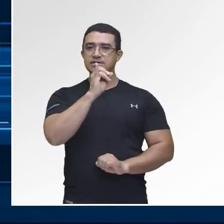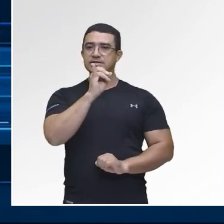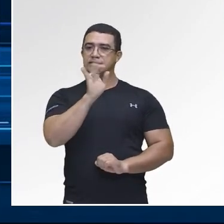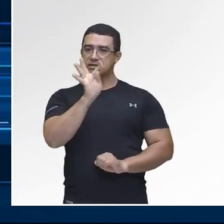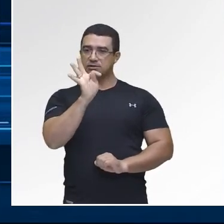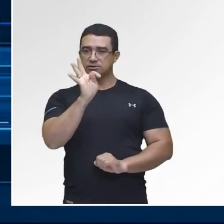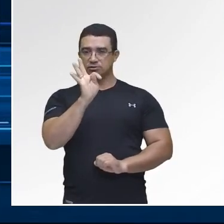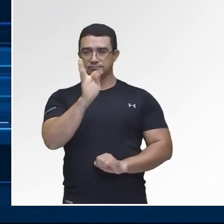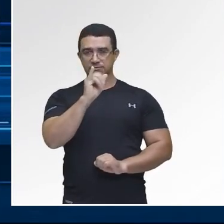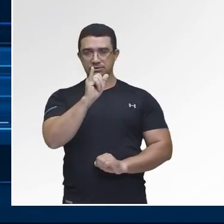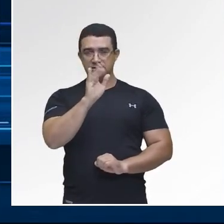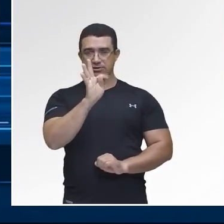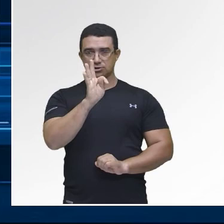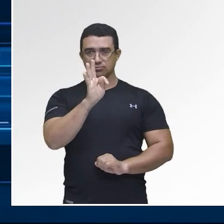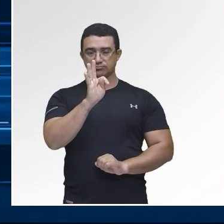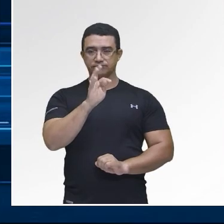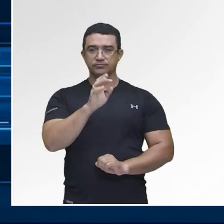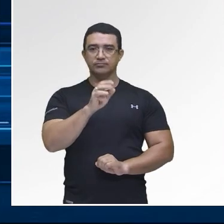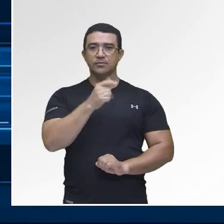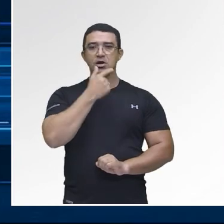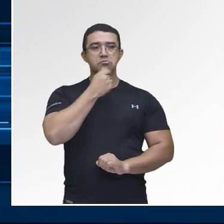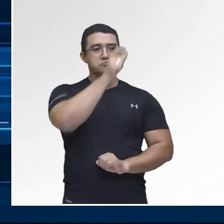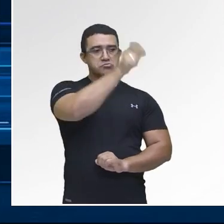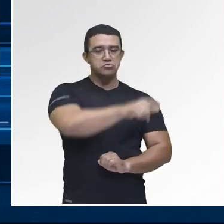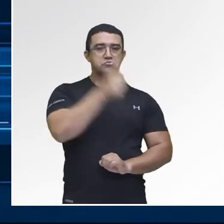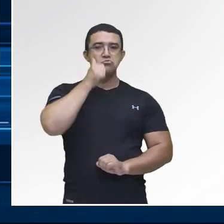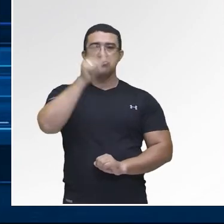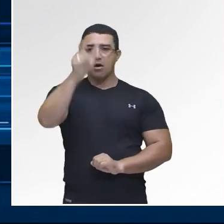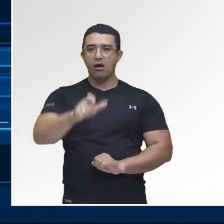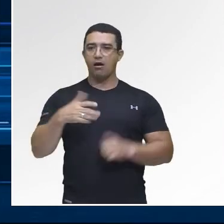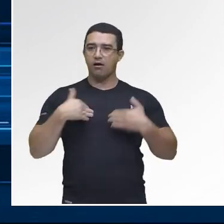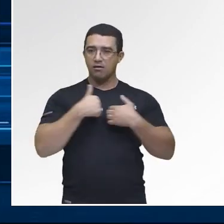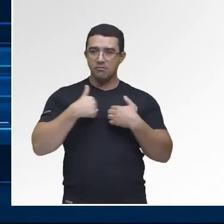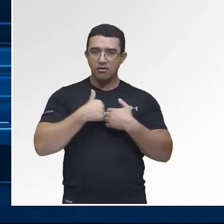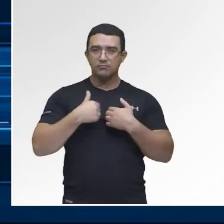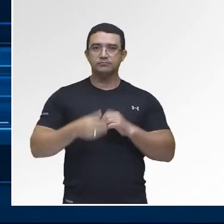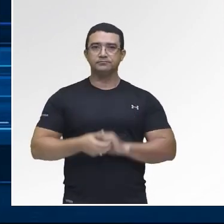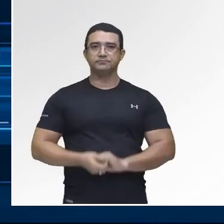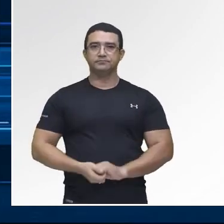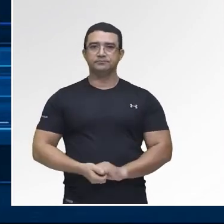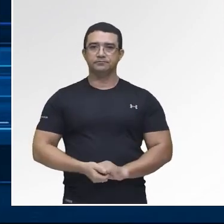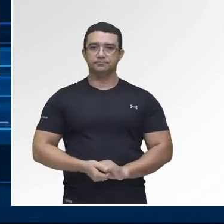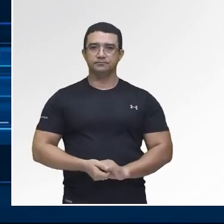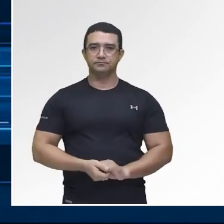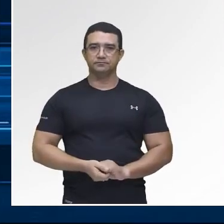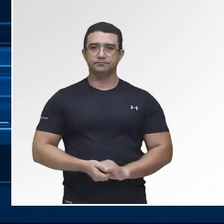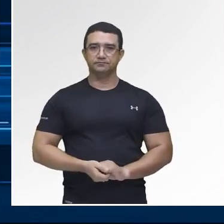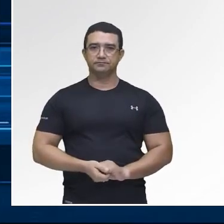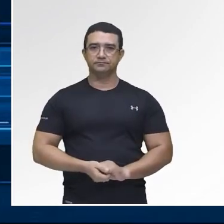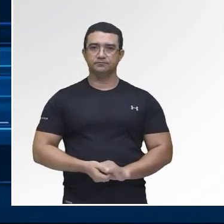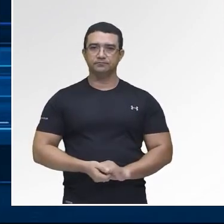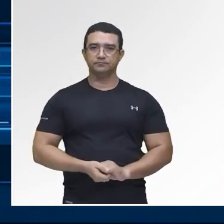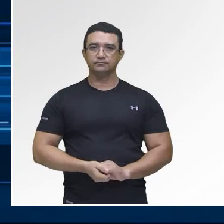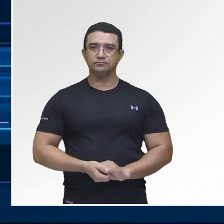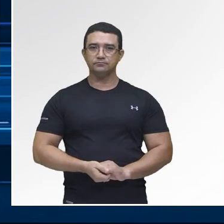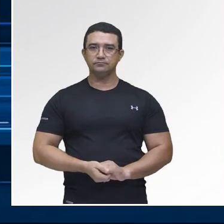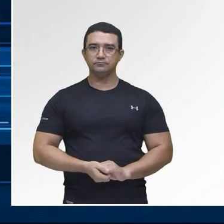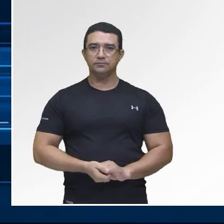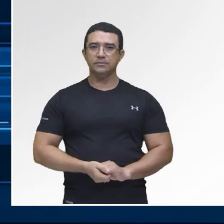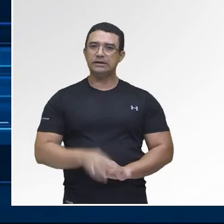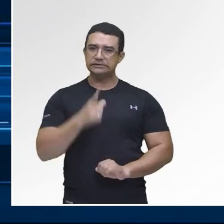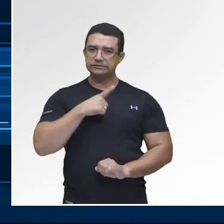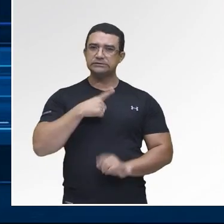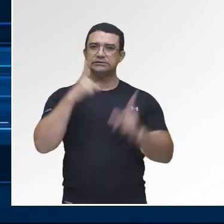e objetos e animais também. It has been hard for us to deal with John. Tem sido difícil para